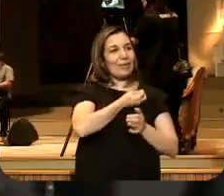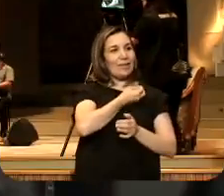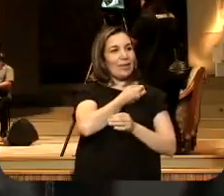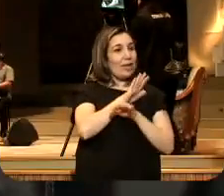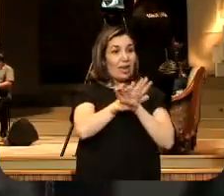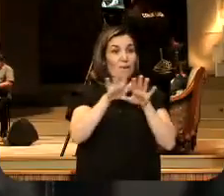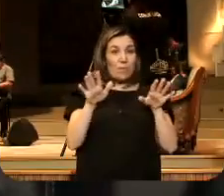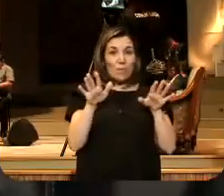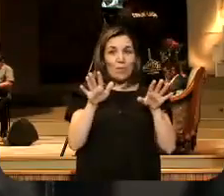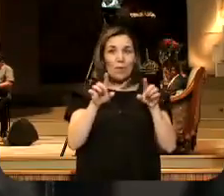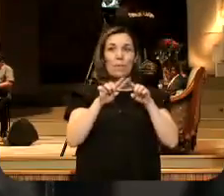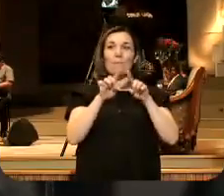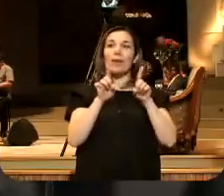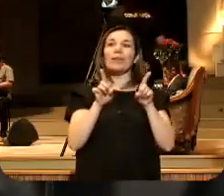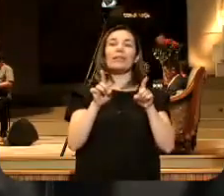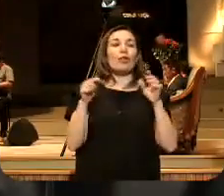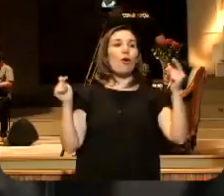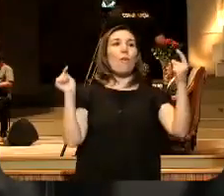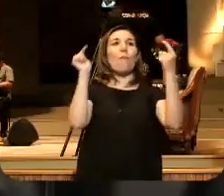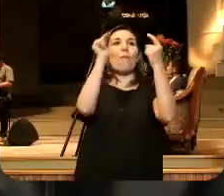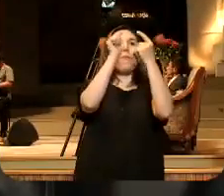ame.